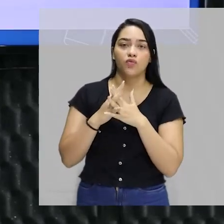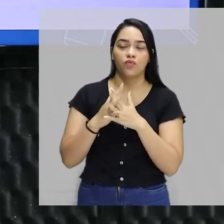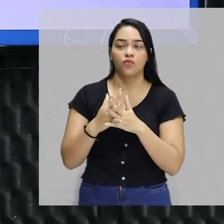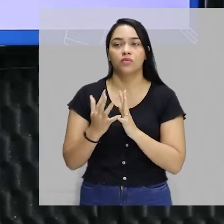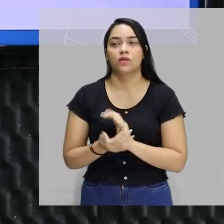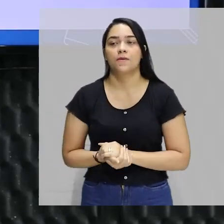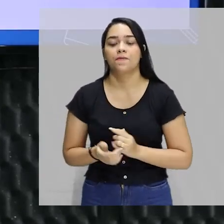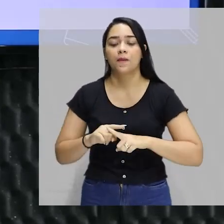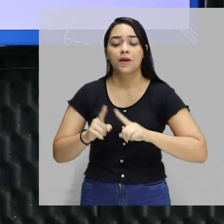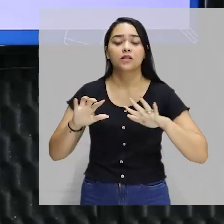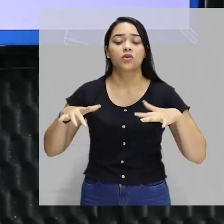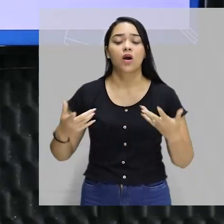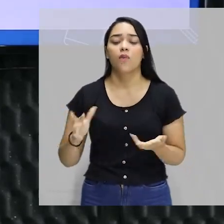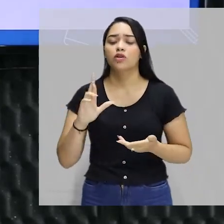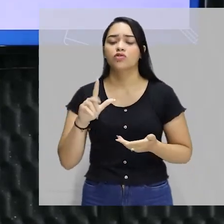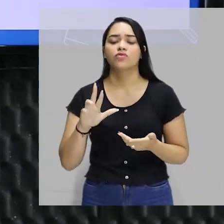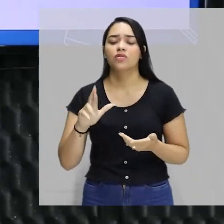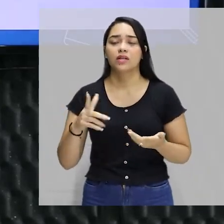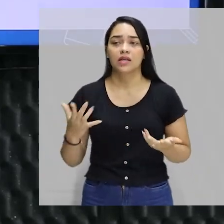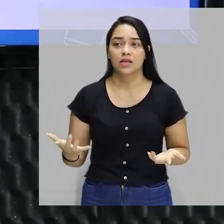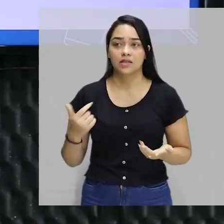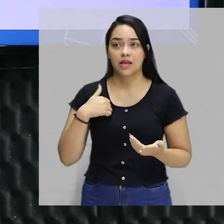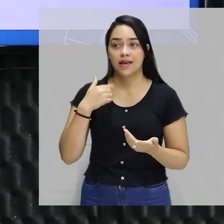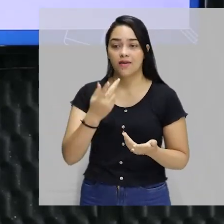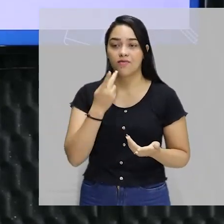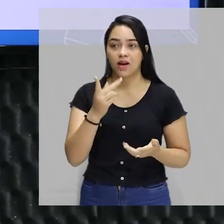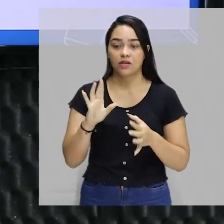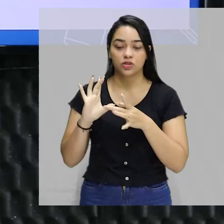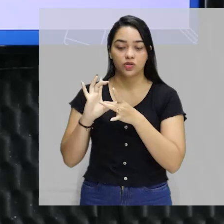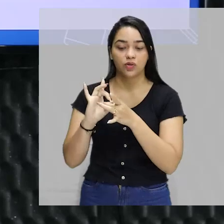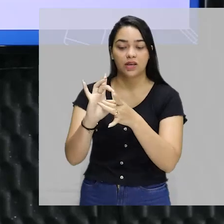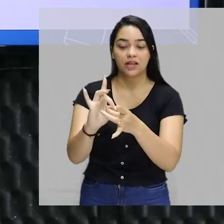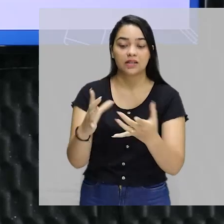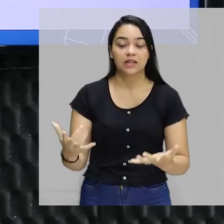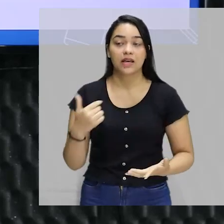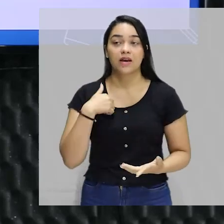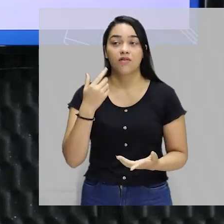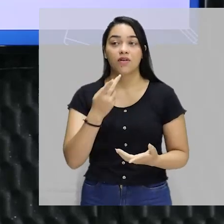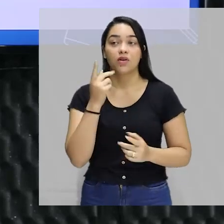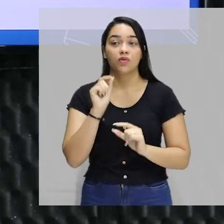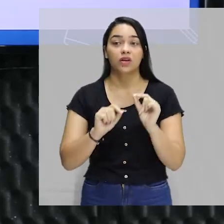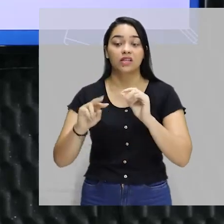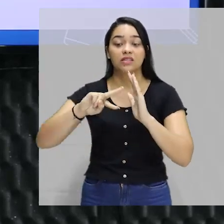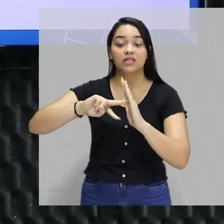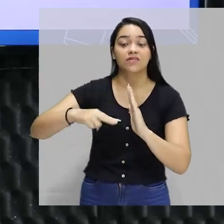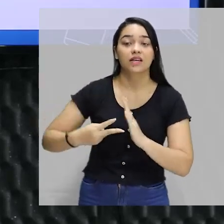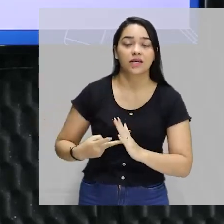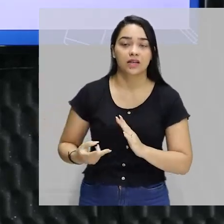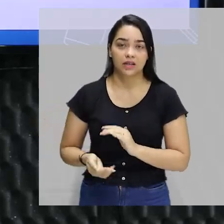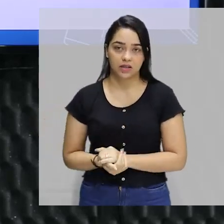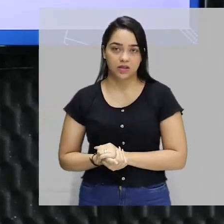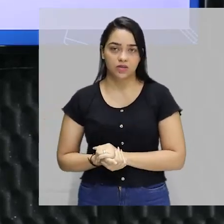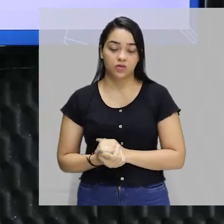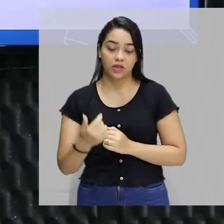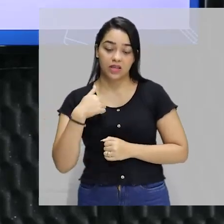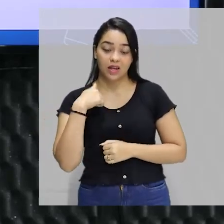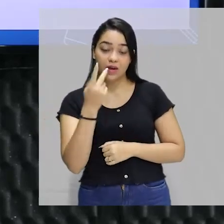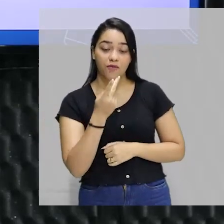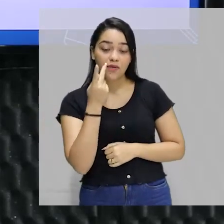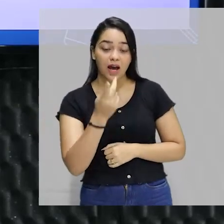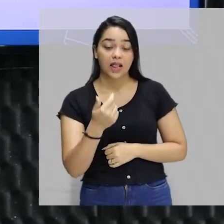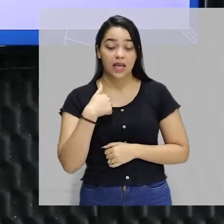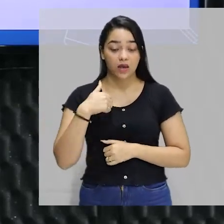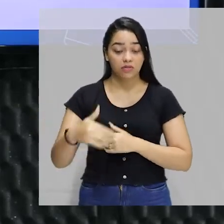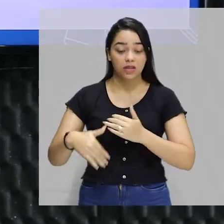conceito. Mas qual a diferença entre eles? Quando eu falo de coerência, eu estou falando de sentido. Aquilo que eu falo, aquilo que